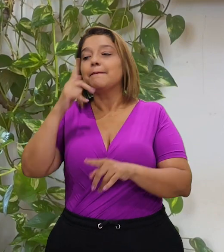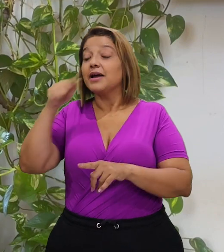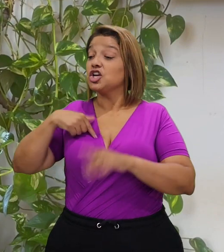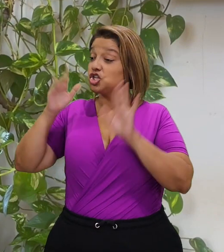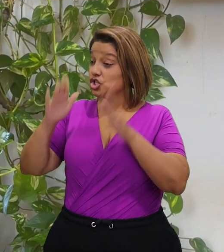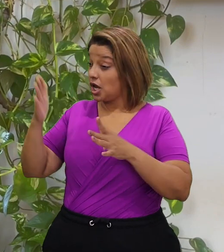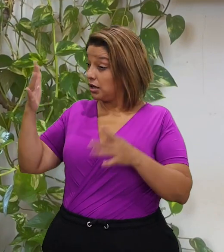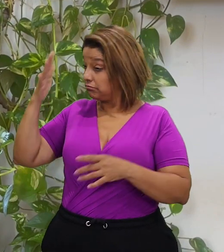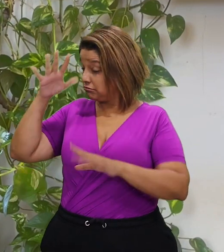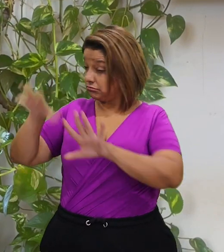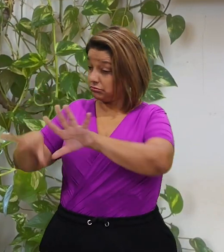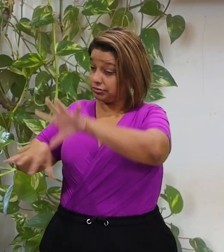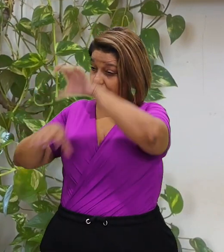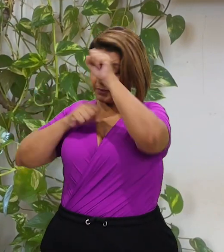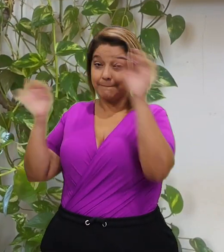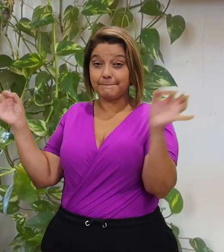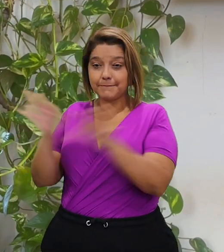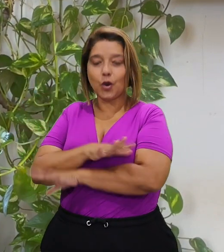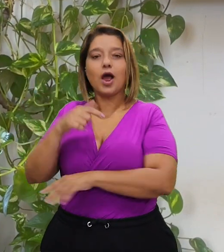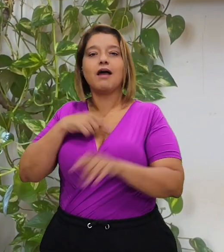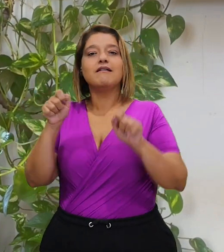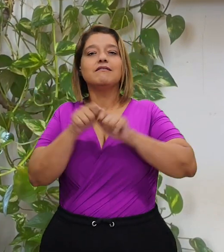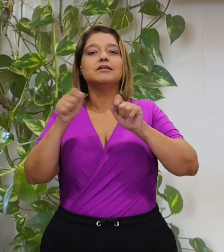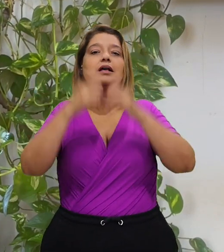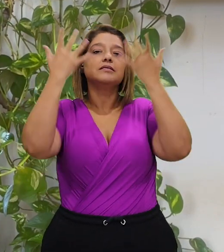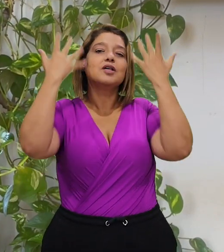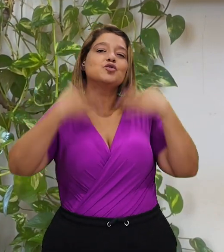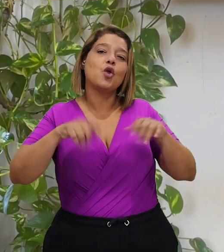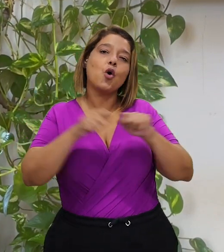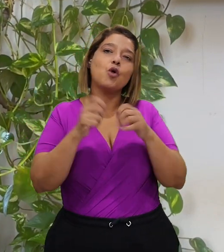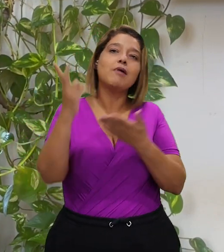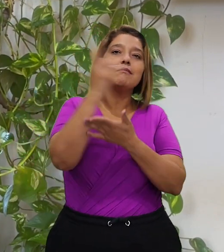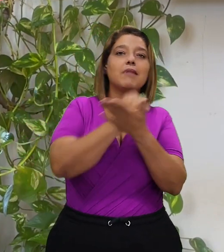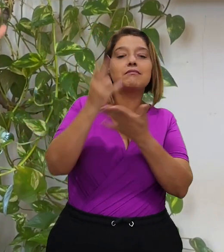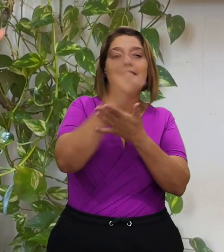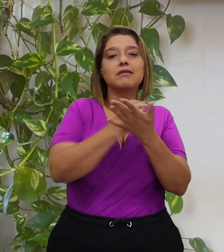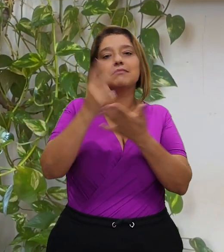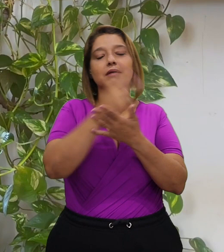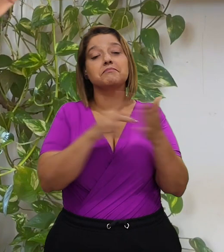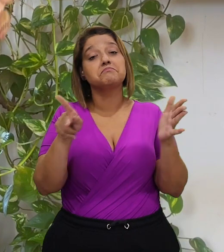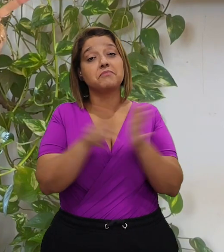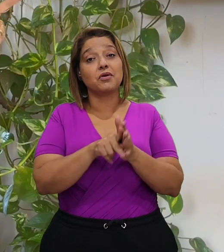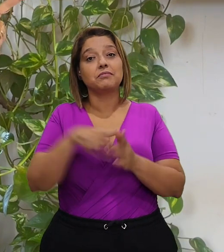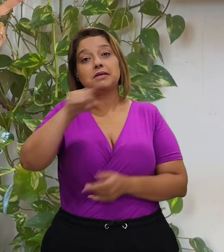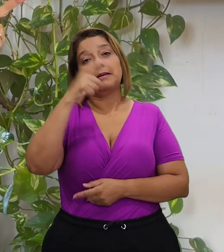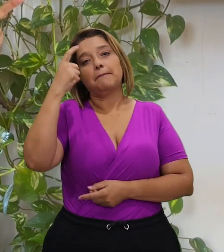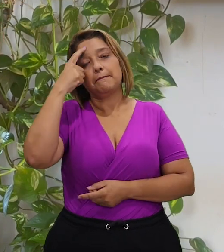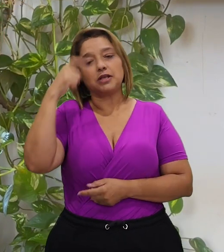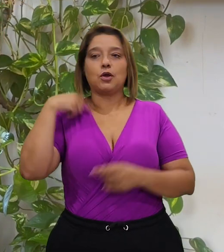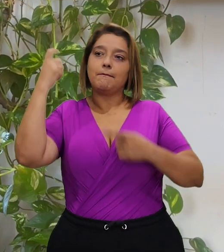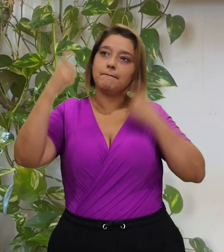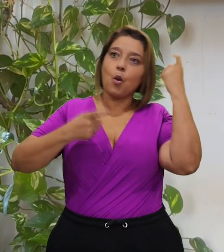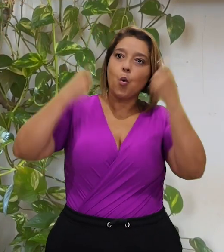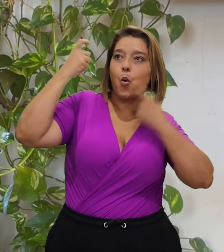trás, né? Você estuda, mas na hora da criação mesmo, você esquece as regras.